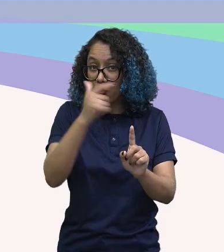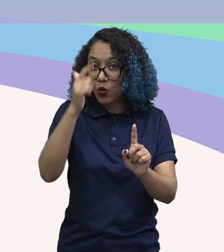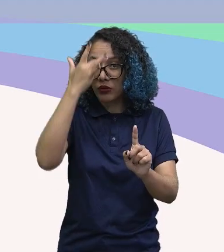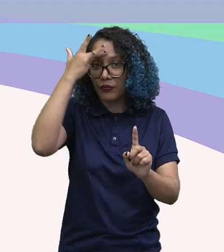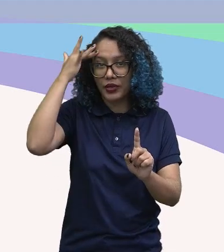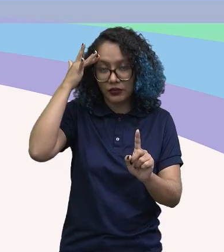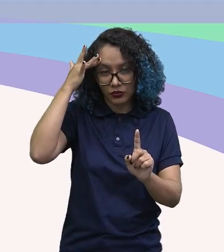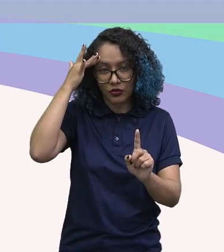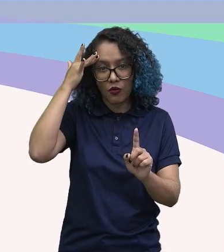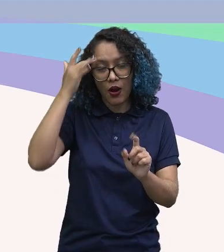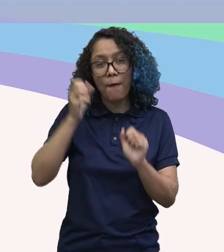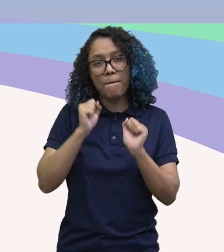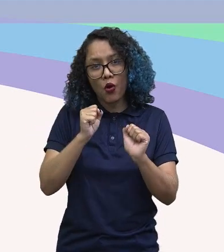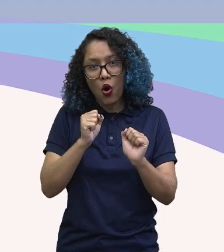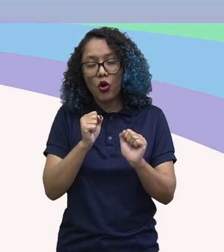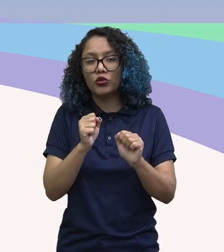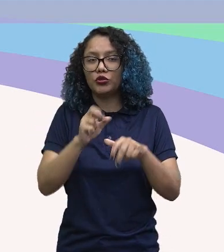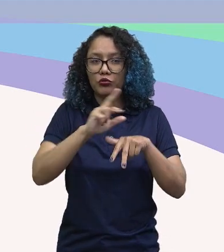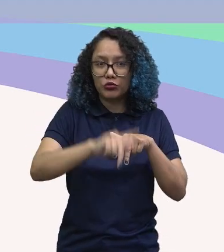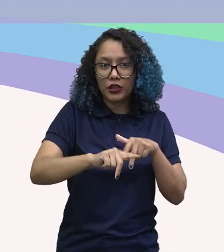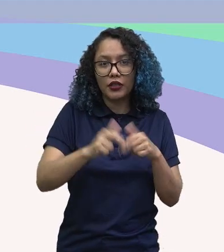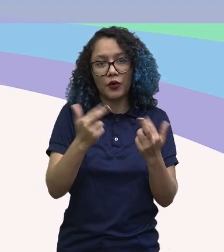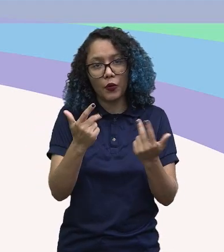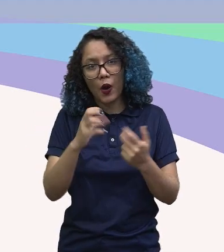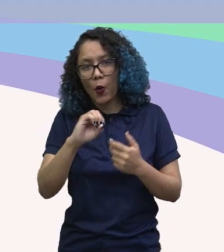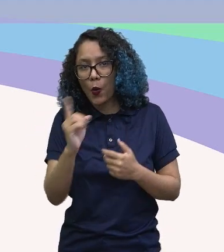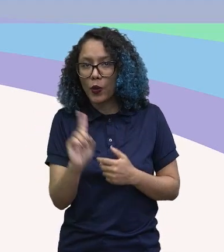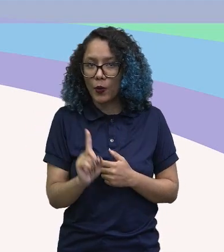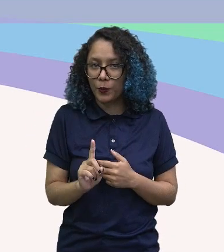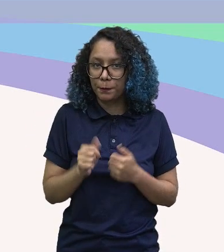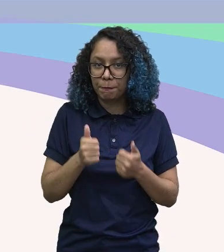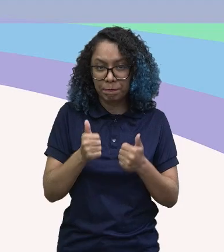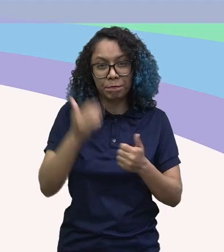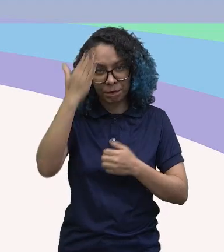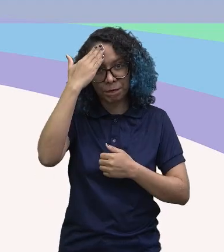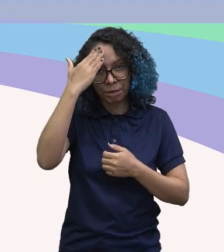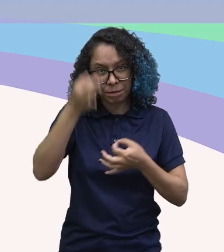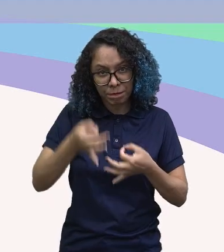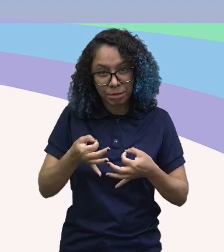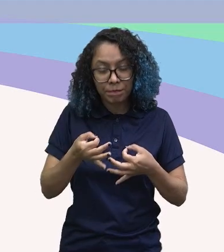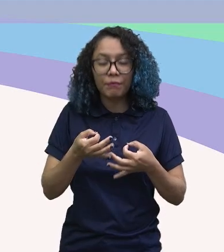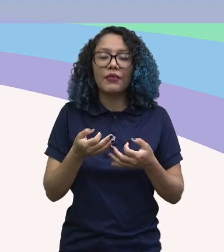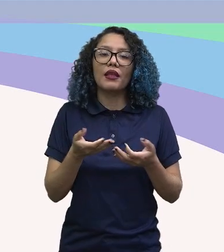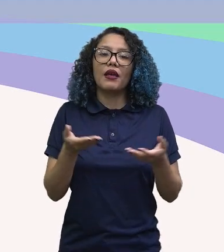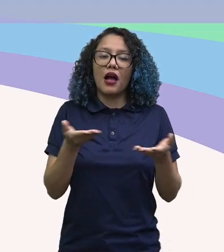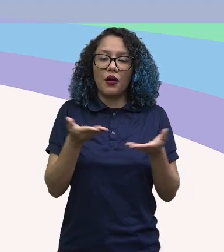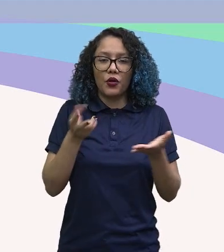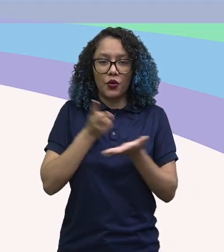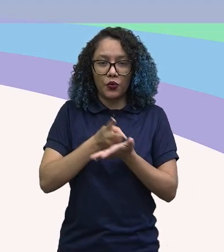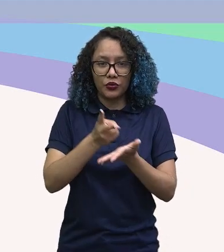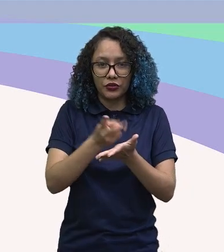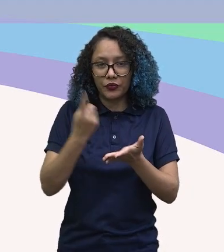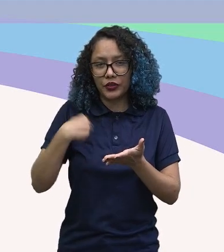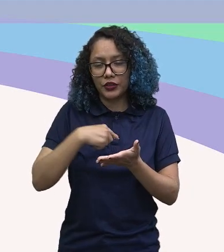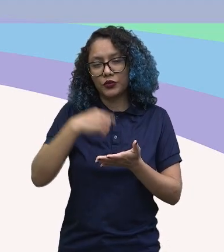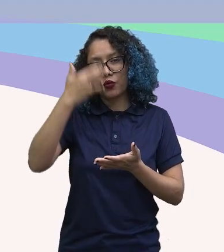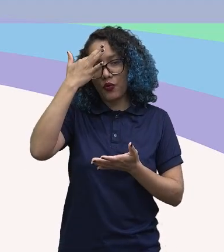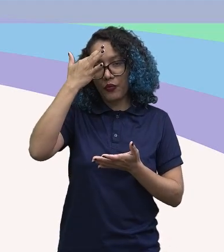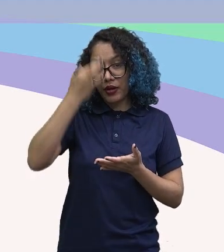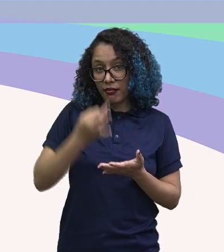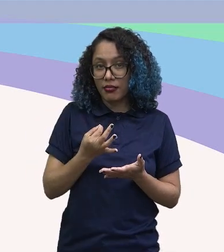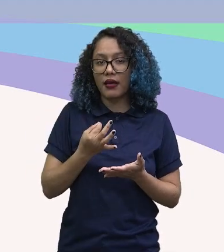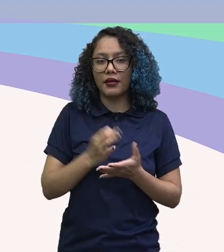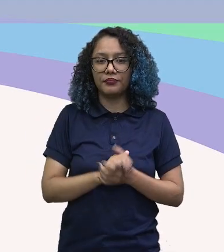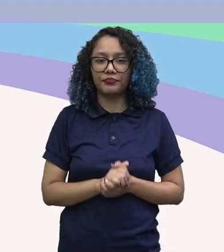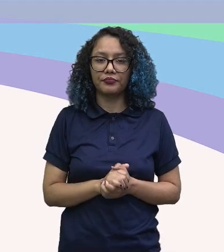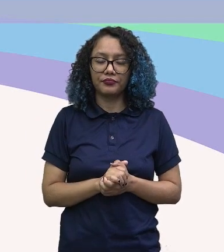pessoa, sendo do mesmo sexo ou não, certo? Entendemos isso? Agora, para a gente continuar compreendendo, né,